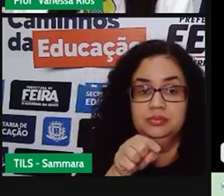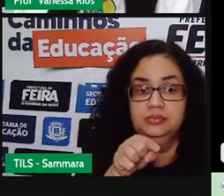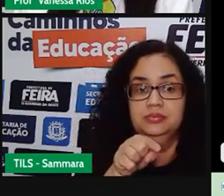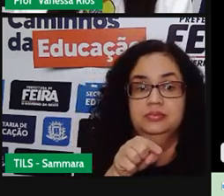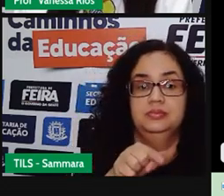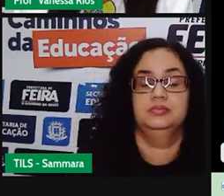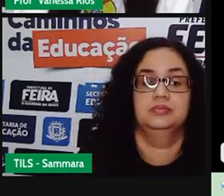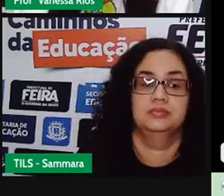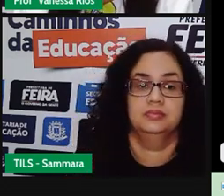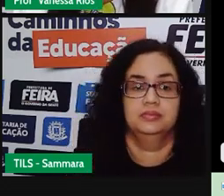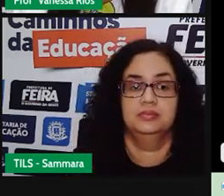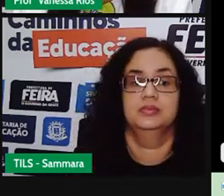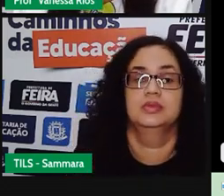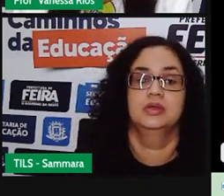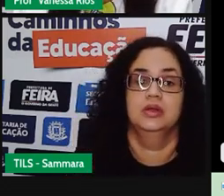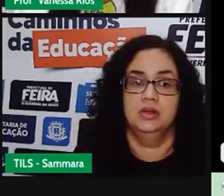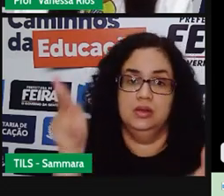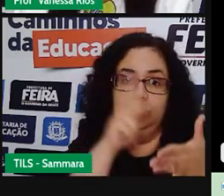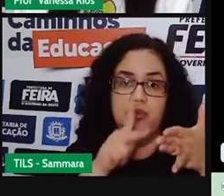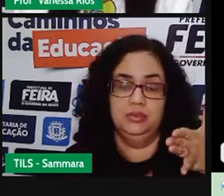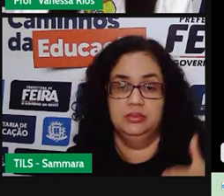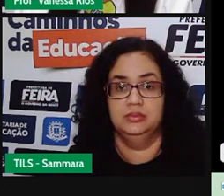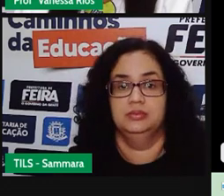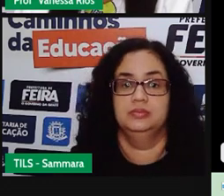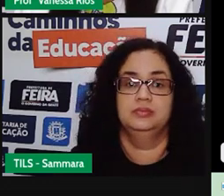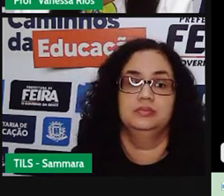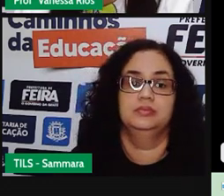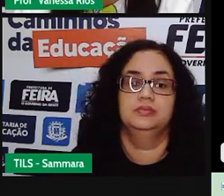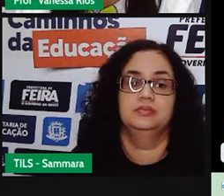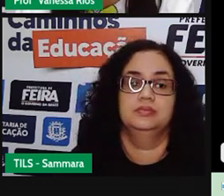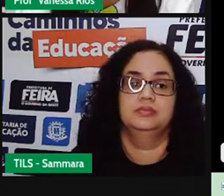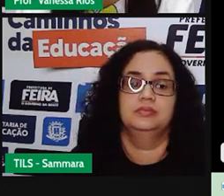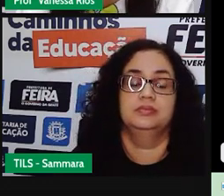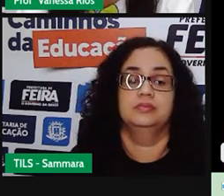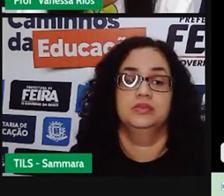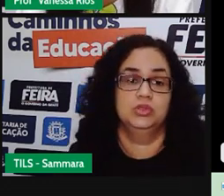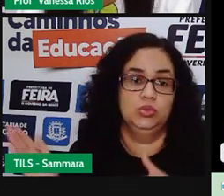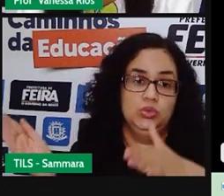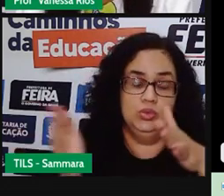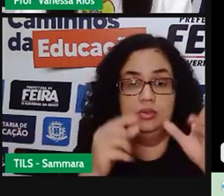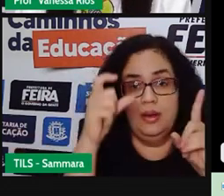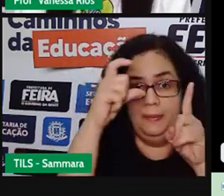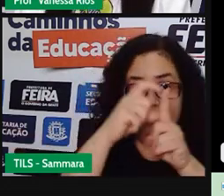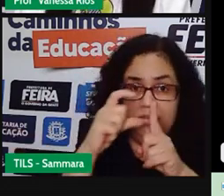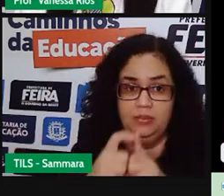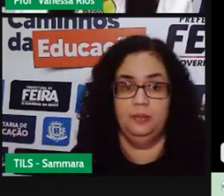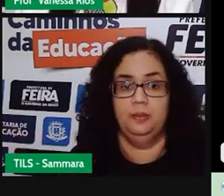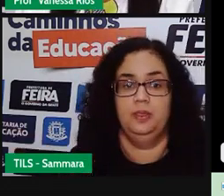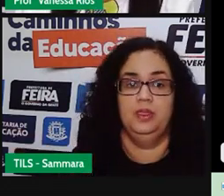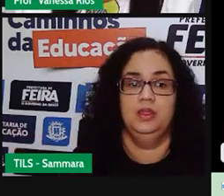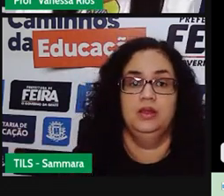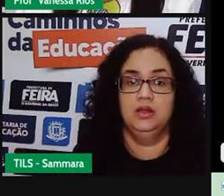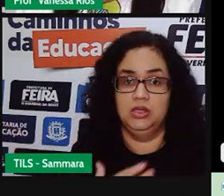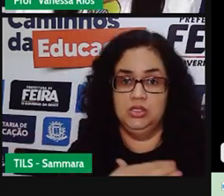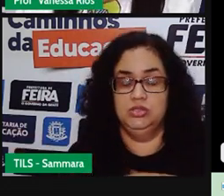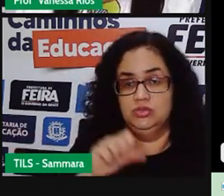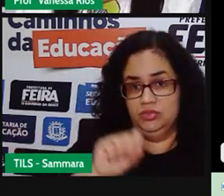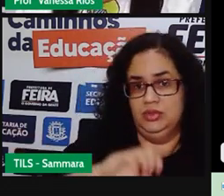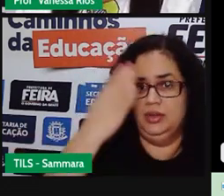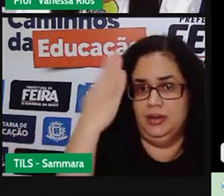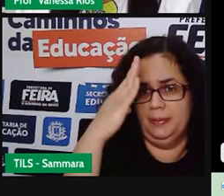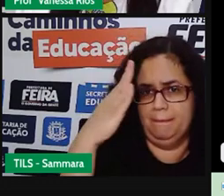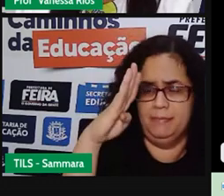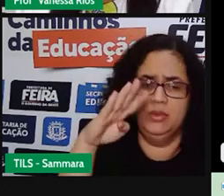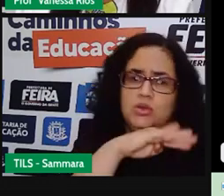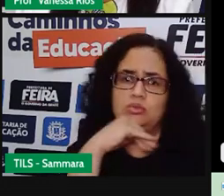detalhada das palavras. Sou feita de madeira, madeira, matéria morta, não há nada no mundo mais viva que uma porta. Eu abro devagarinho